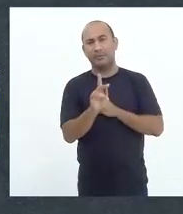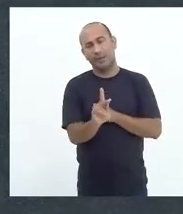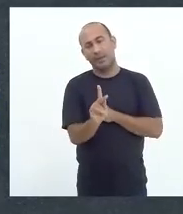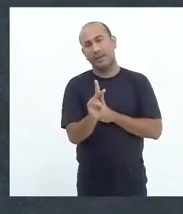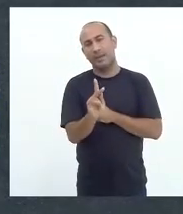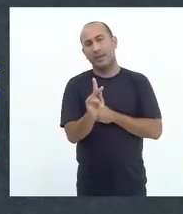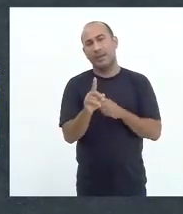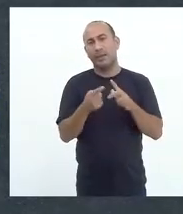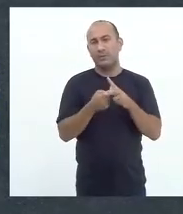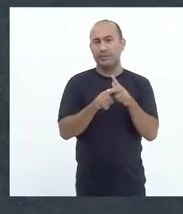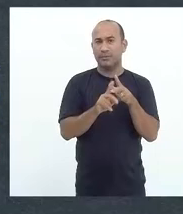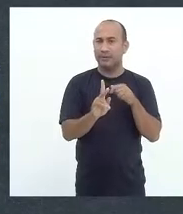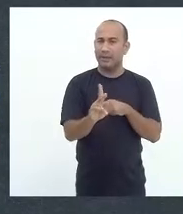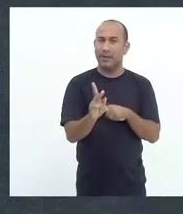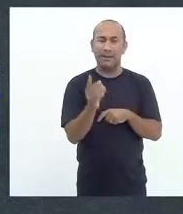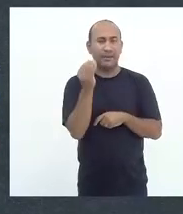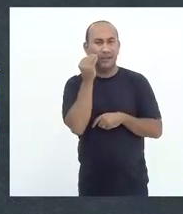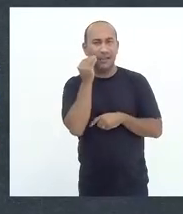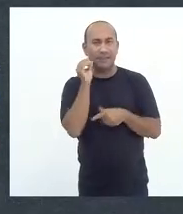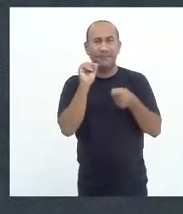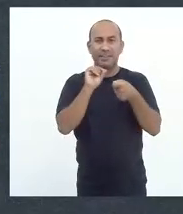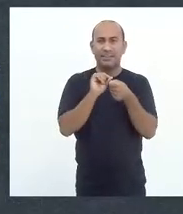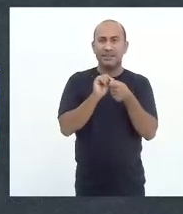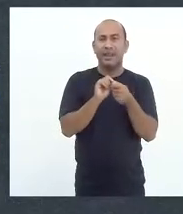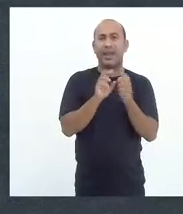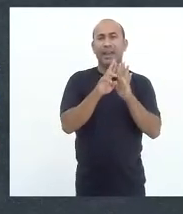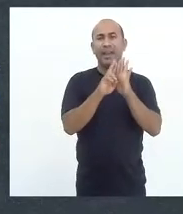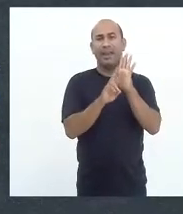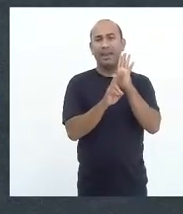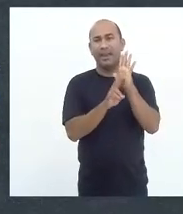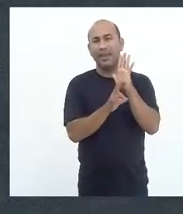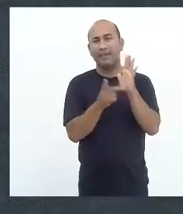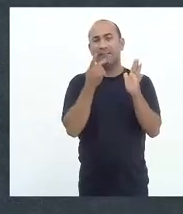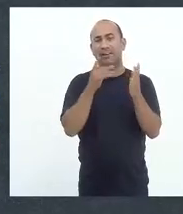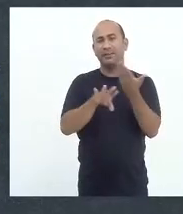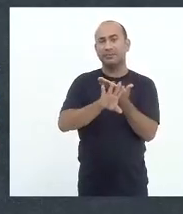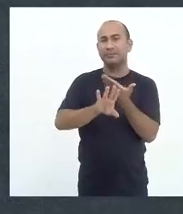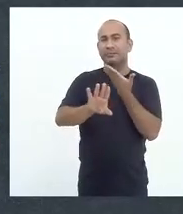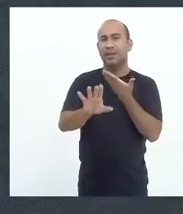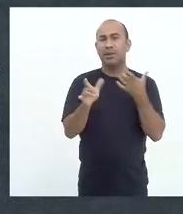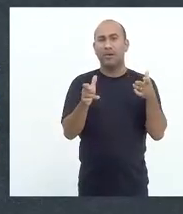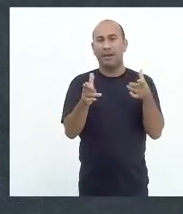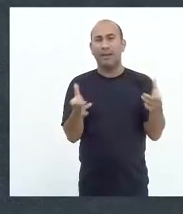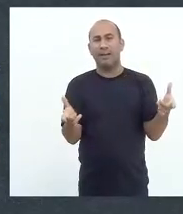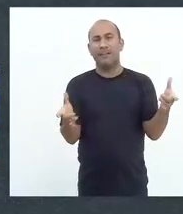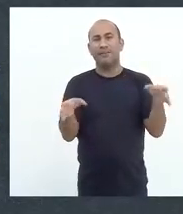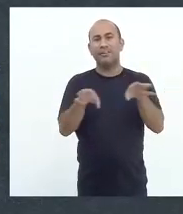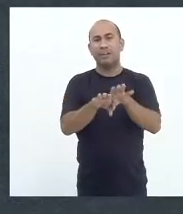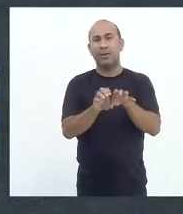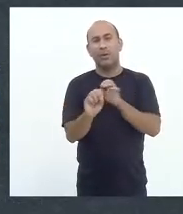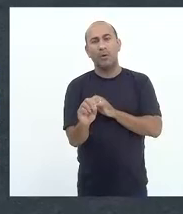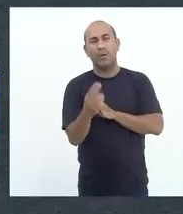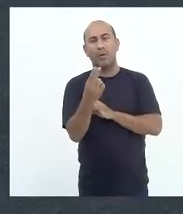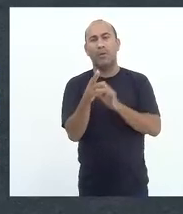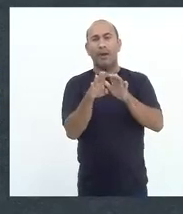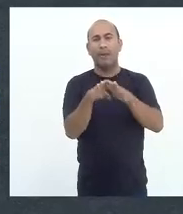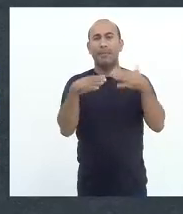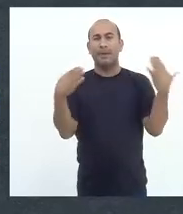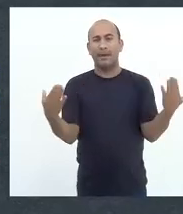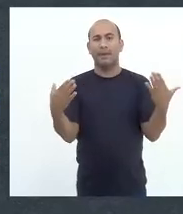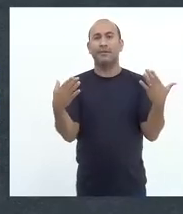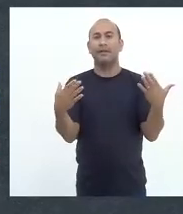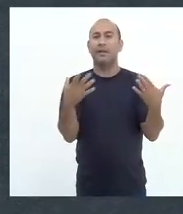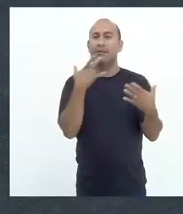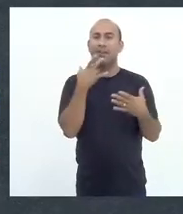menos, Márcio, tenta estabelecer parâmetros relacionados ao distanciamento social, aos ambientes fechados ou abertos, ao percentual de vacinação